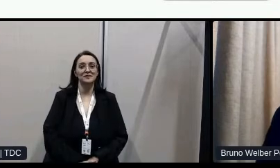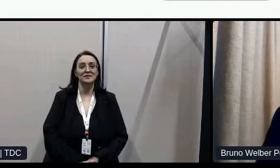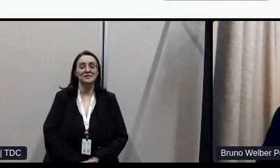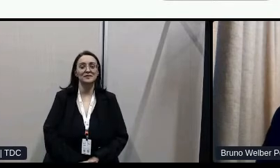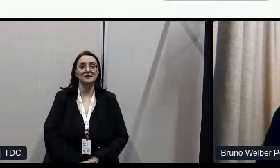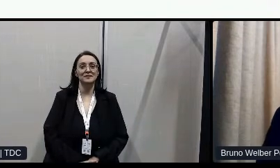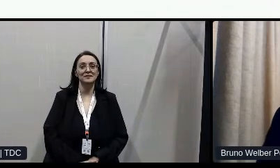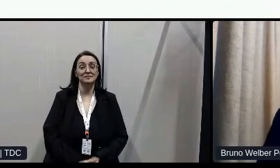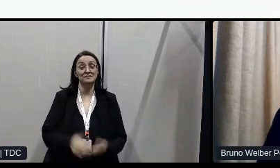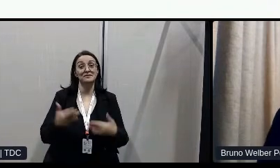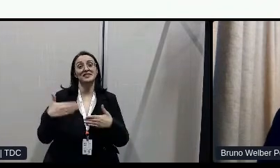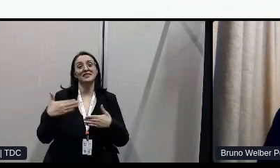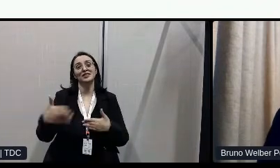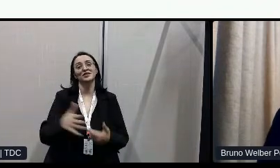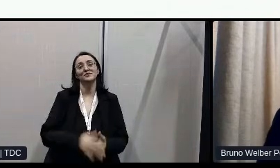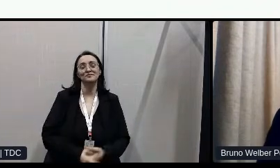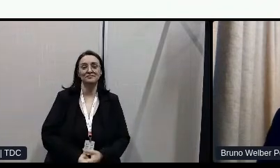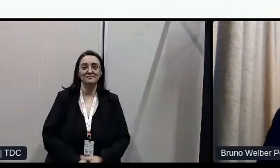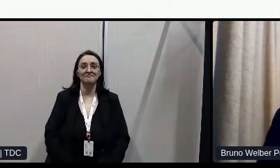Seguindo,